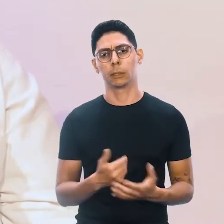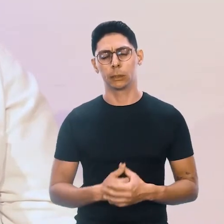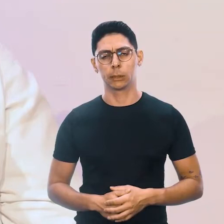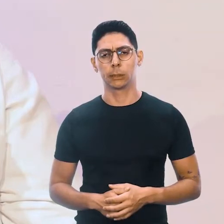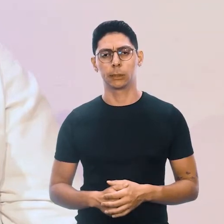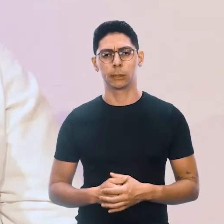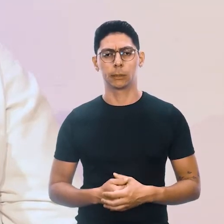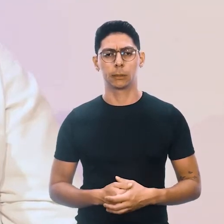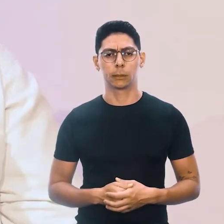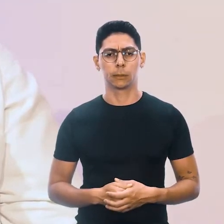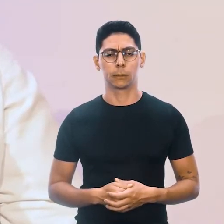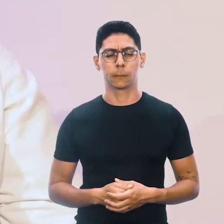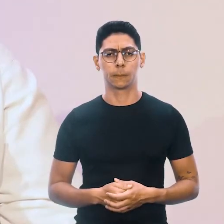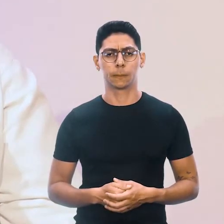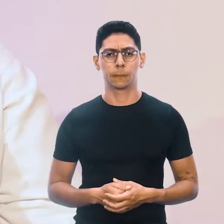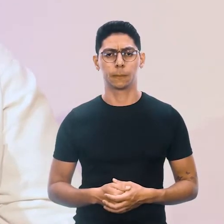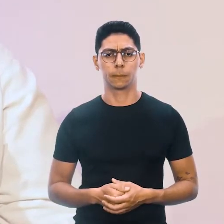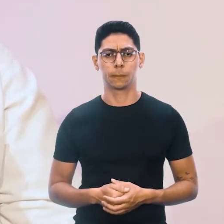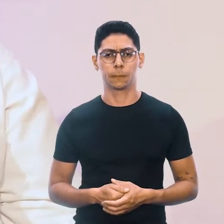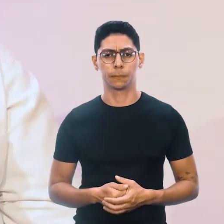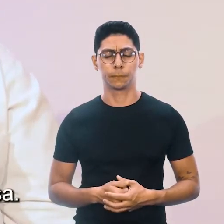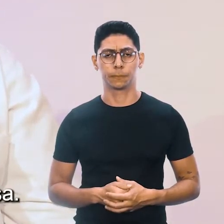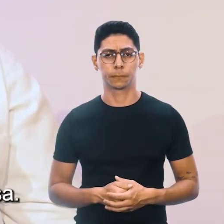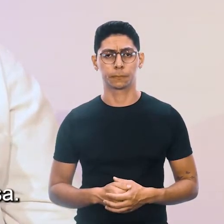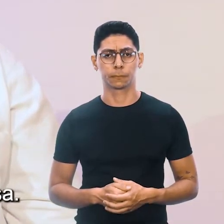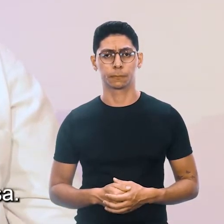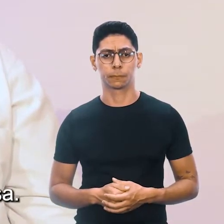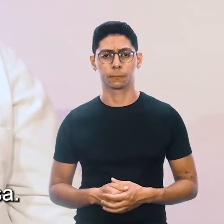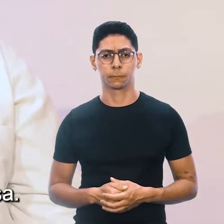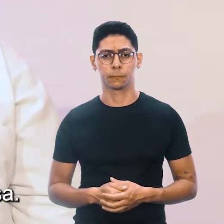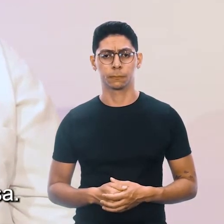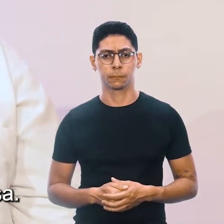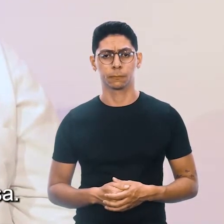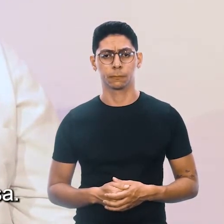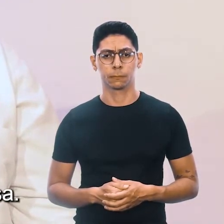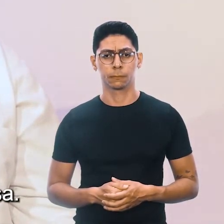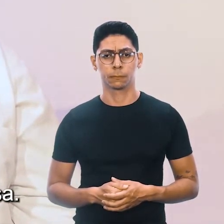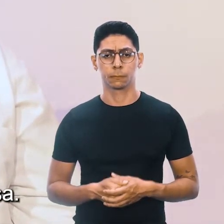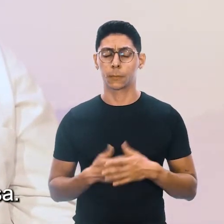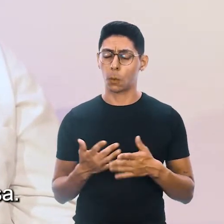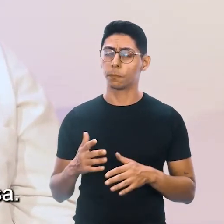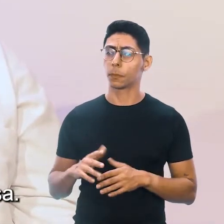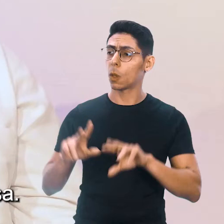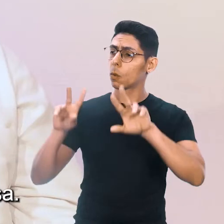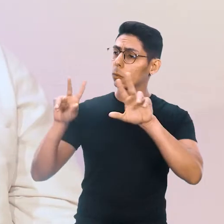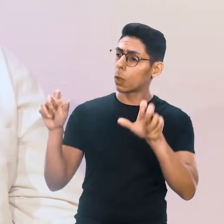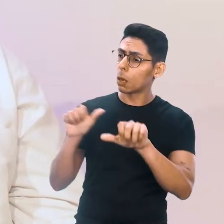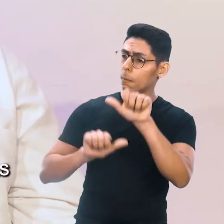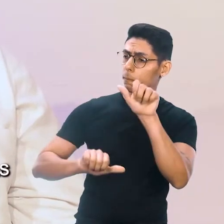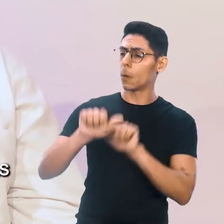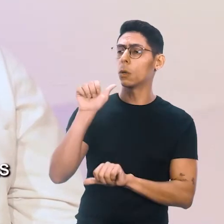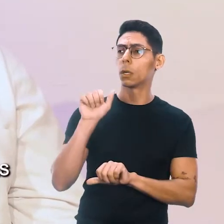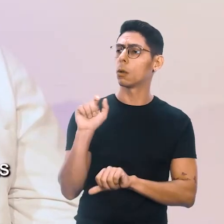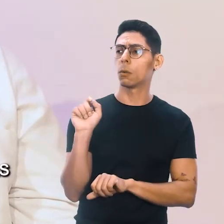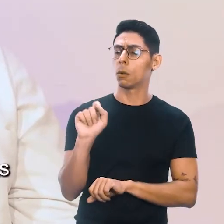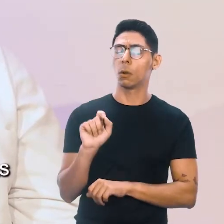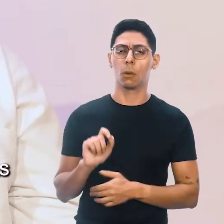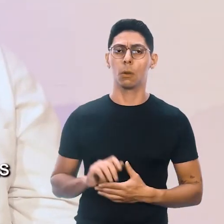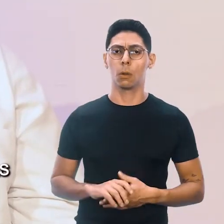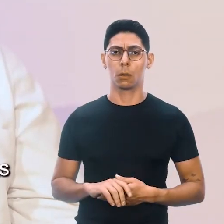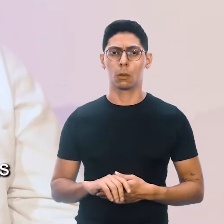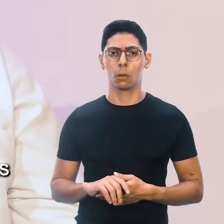Que foi uma conquista importante. Né? Pois é. Tuca, mudando um pouquinho a conversa,